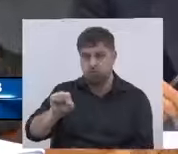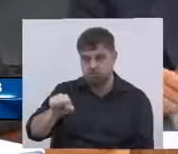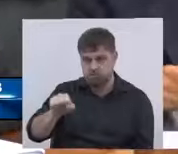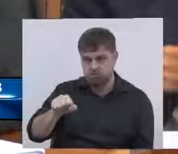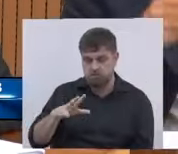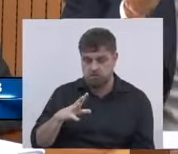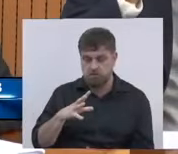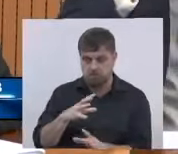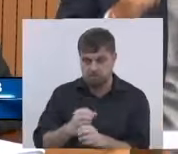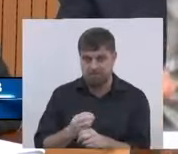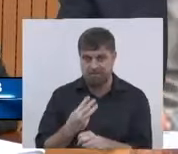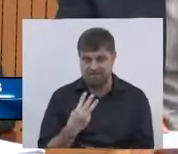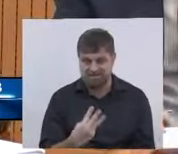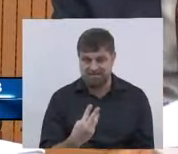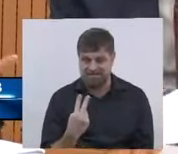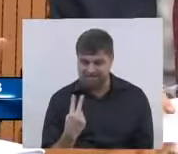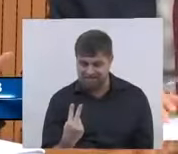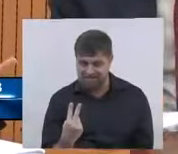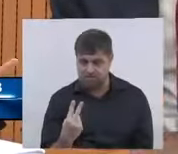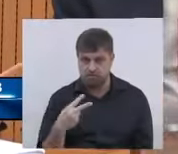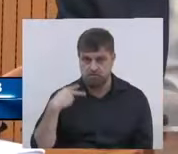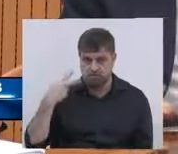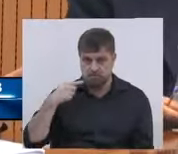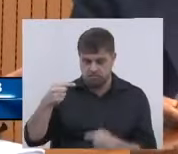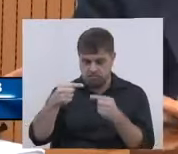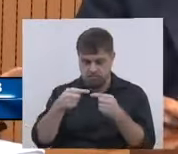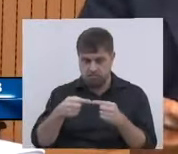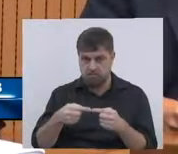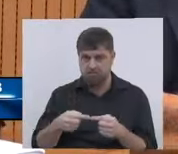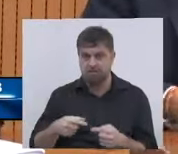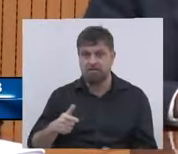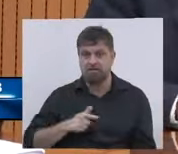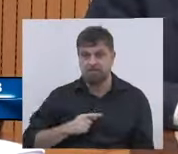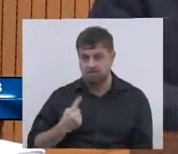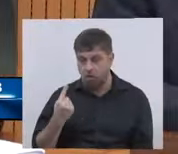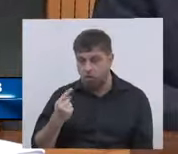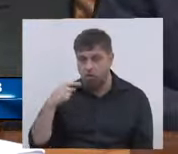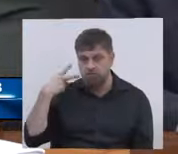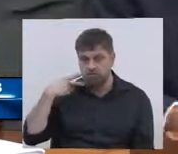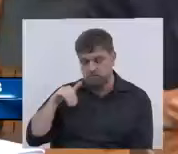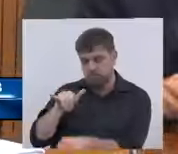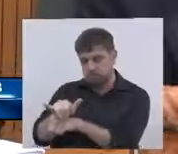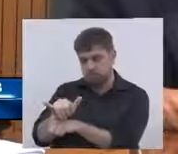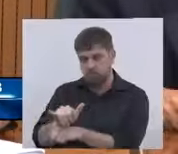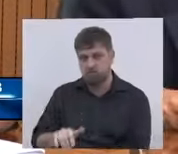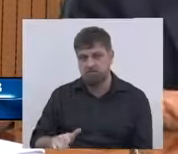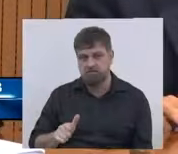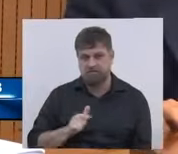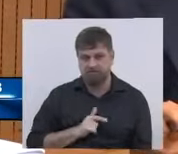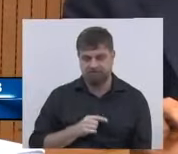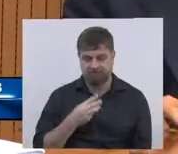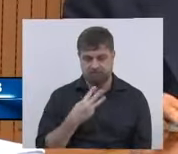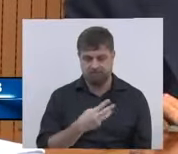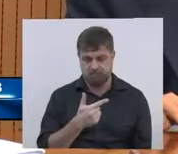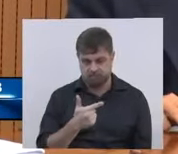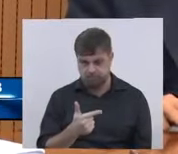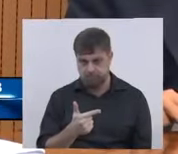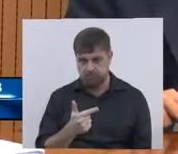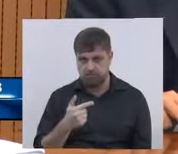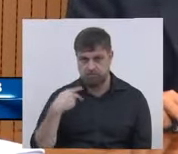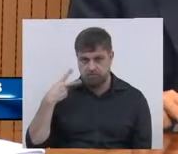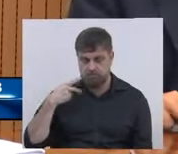são 32 votos com uma ausência. Então, com 32 votos, a denúncia